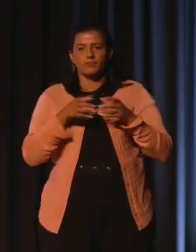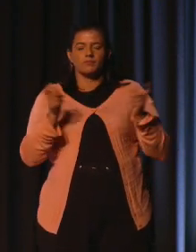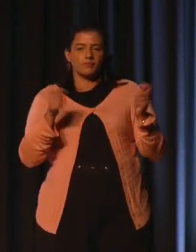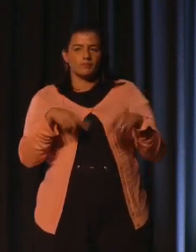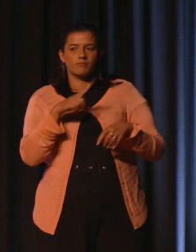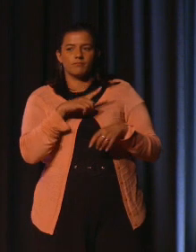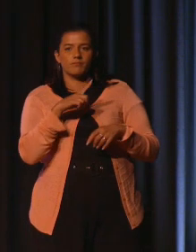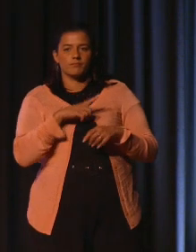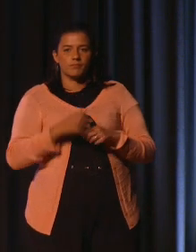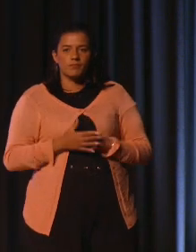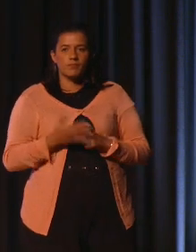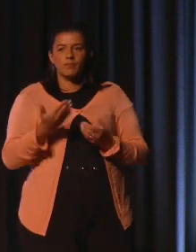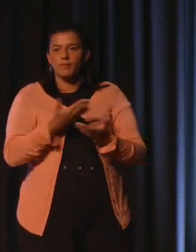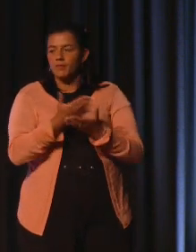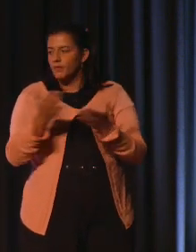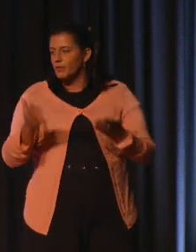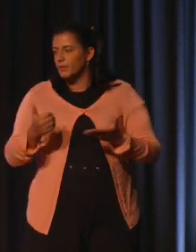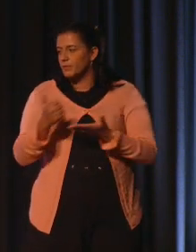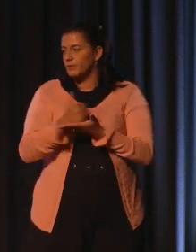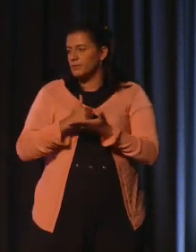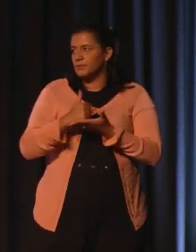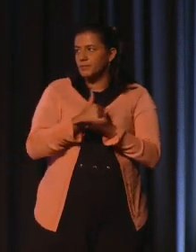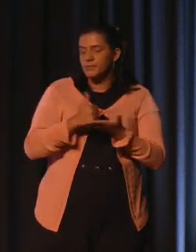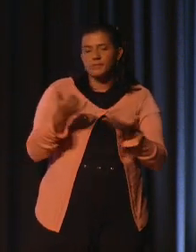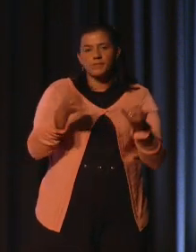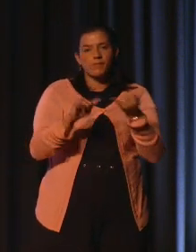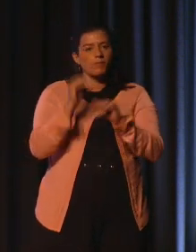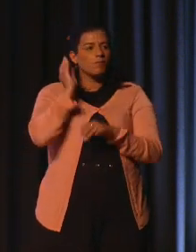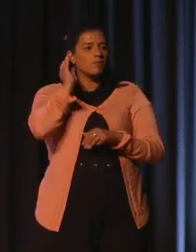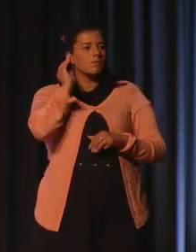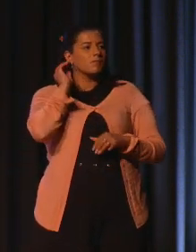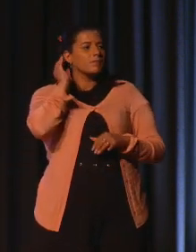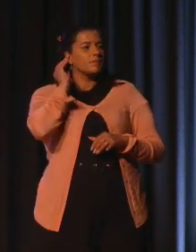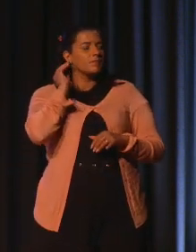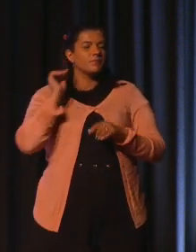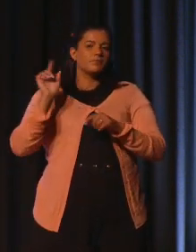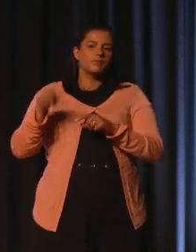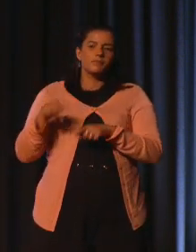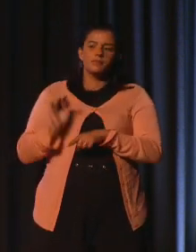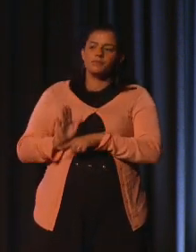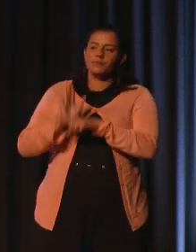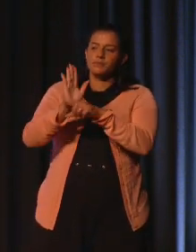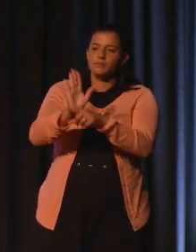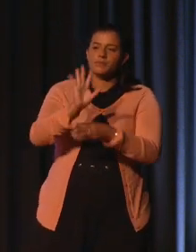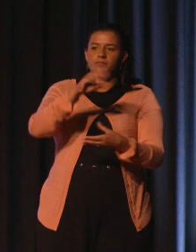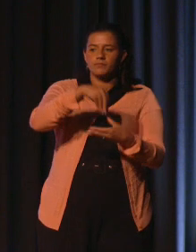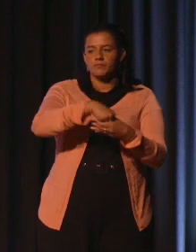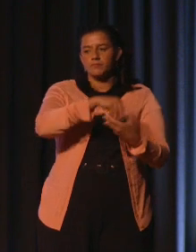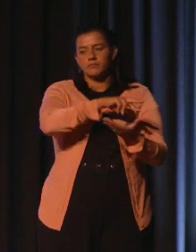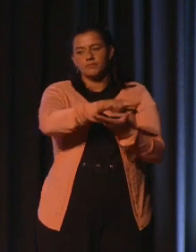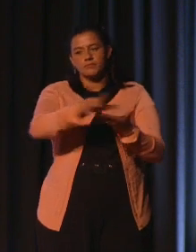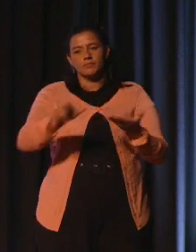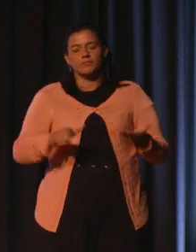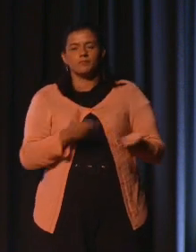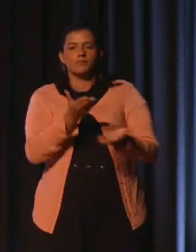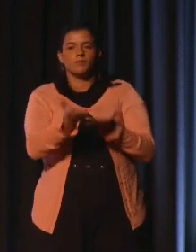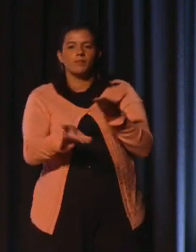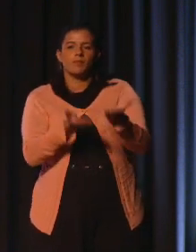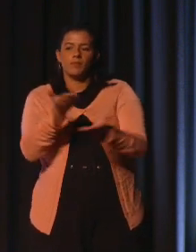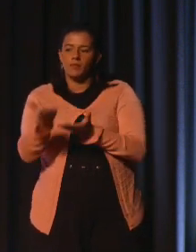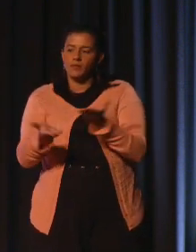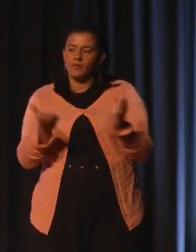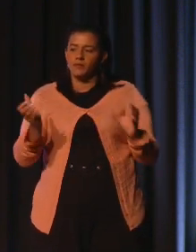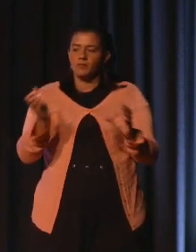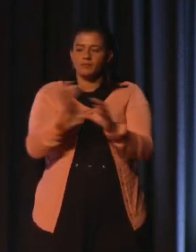E o farmacêutico, dentro desse contexto, como é que ele pode contribuir para esse cuidado integral que a gente espera que esses